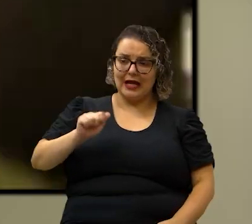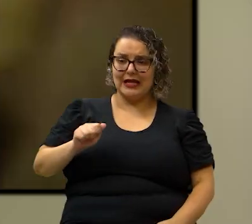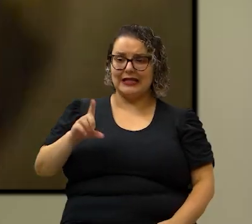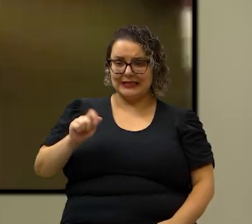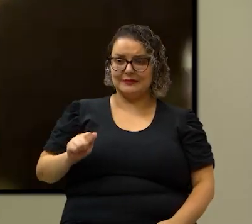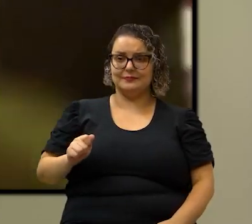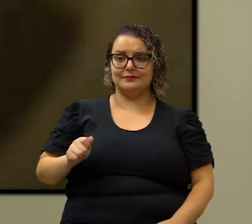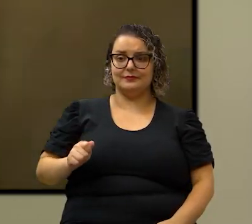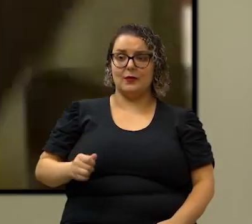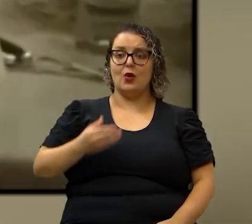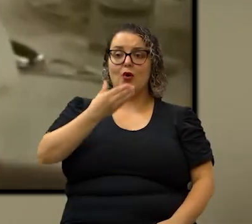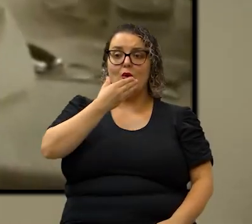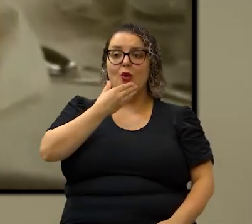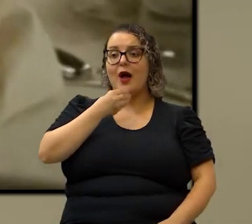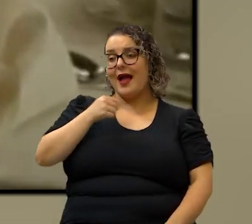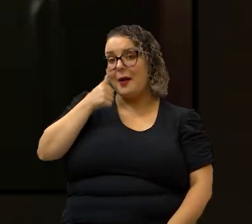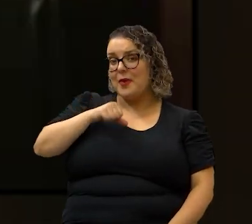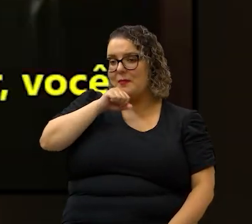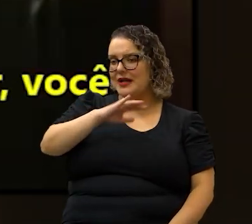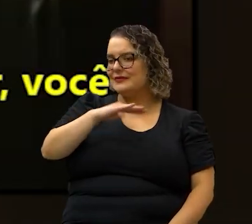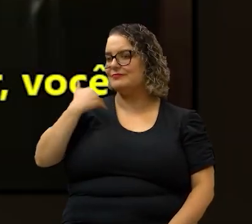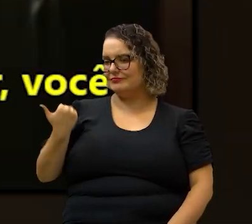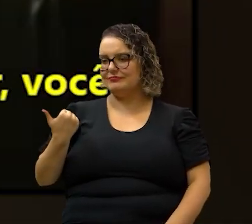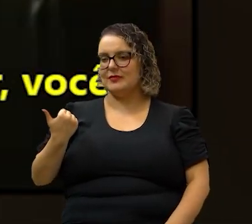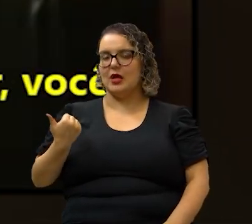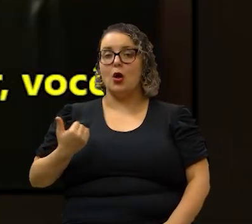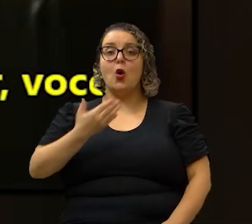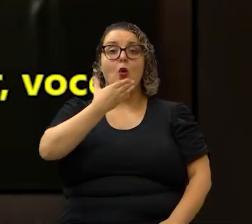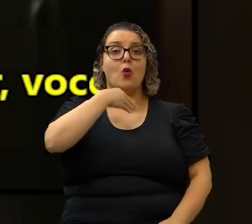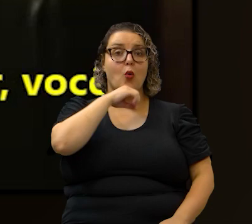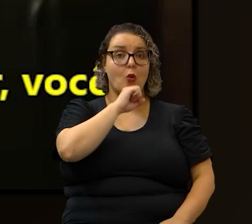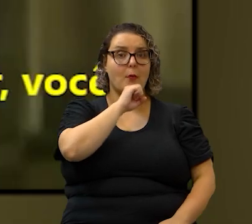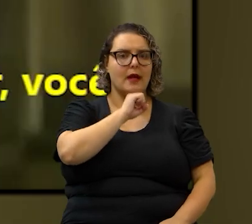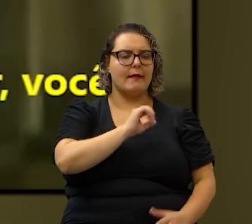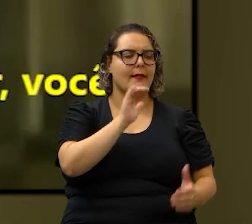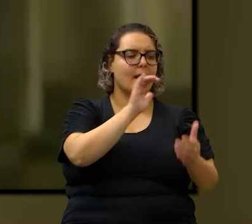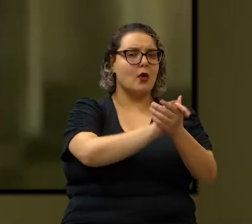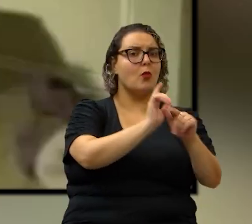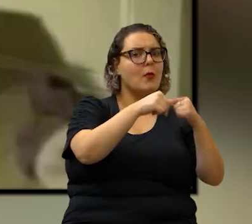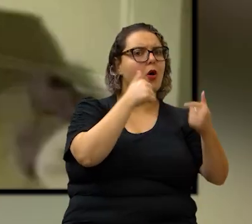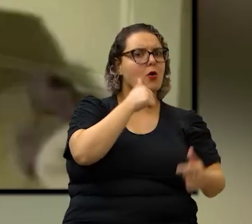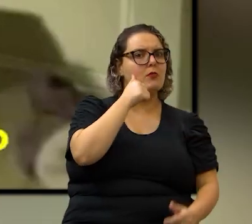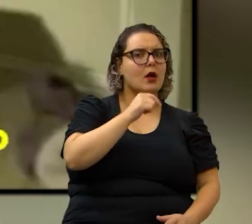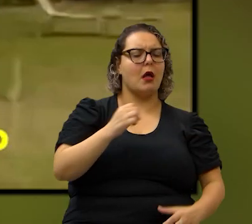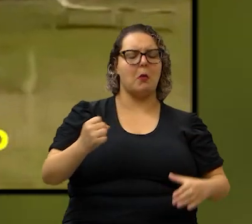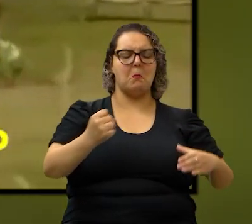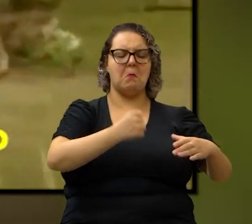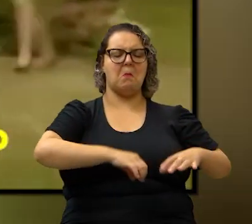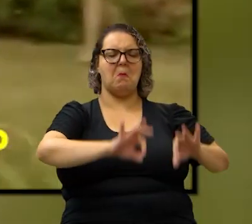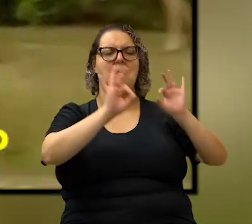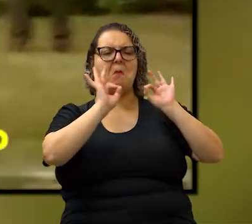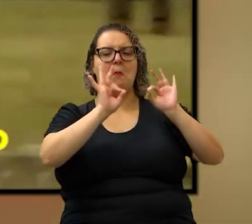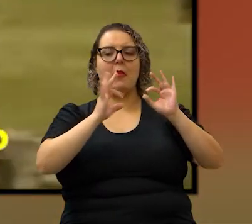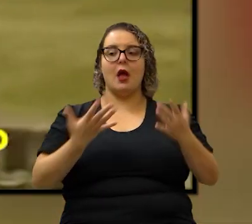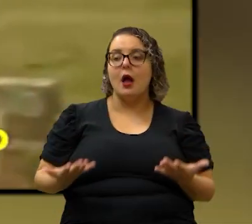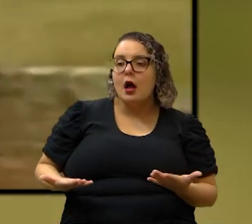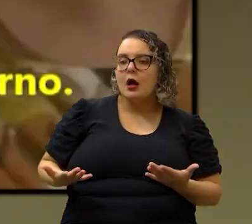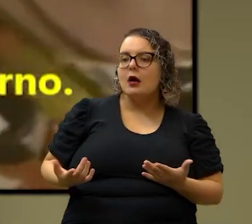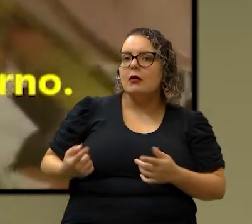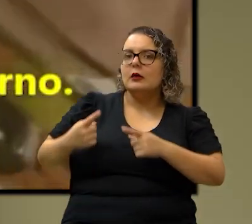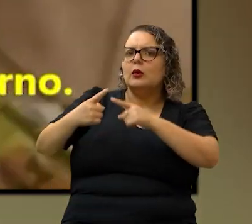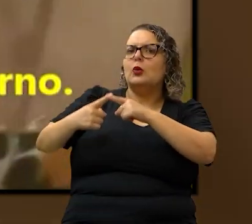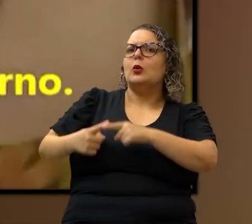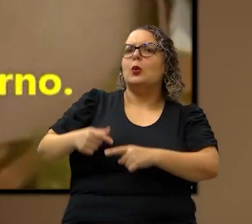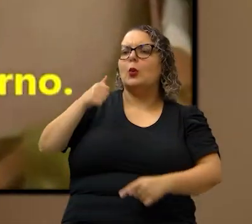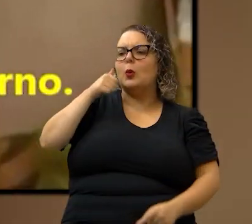ela morre, seu pai se casa com uma mulher que era uma exímia cozinheira. Como Nigel também se interessa pela cozinha, começa